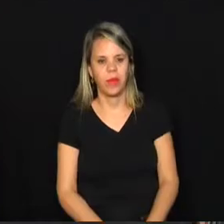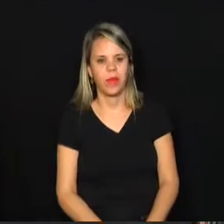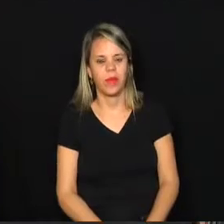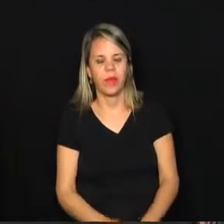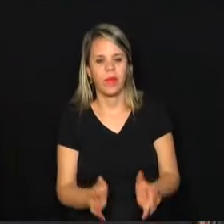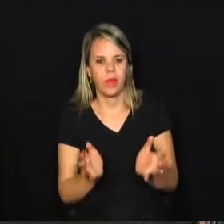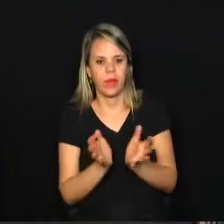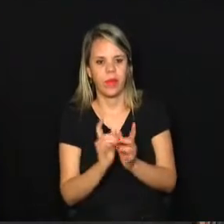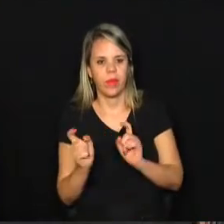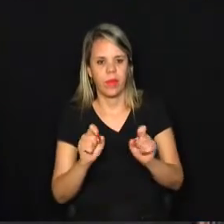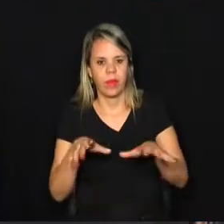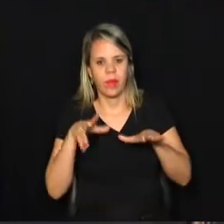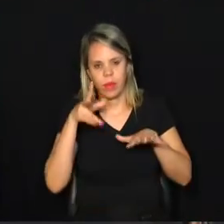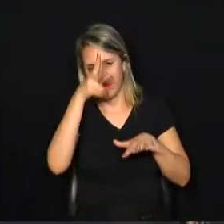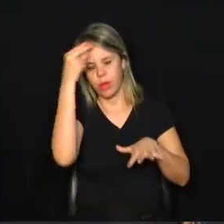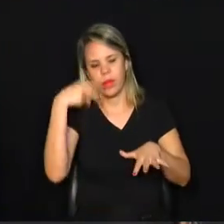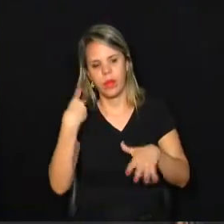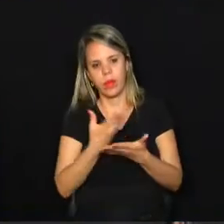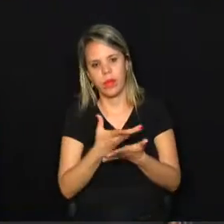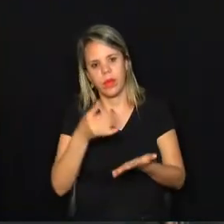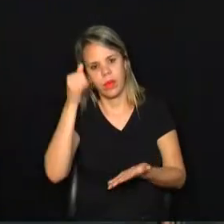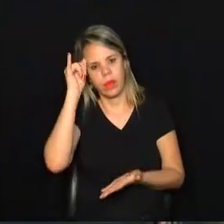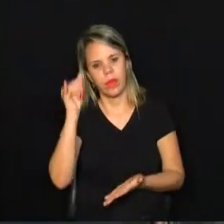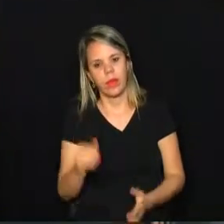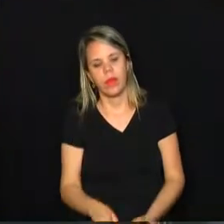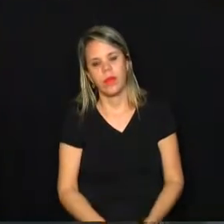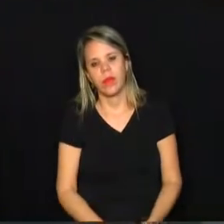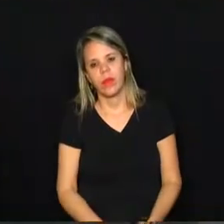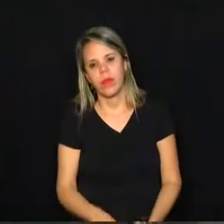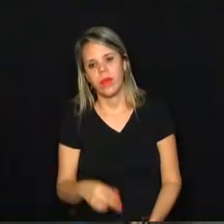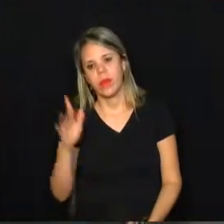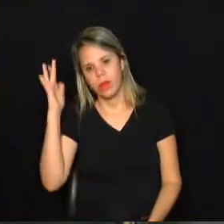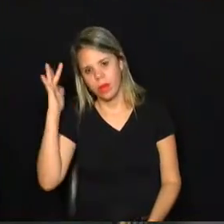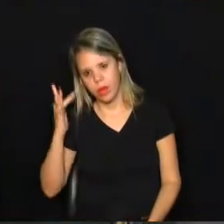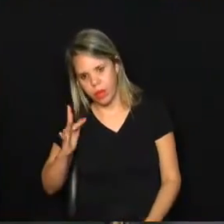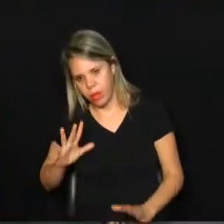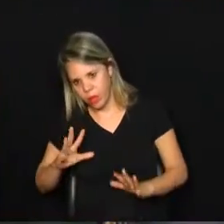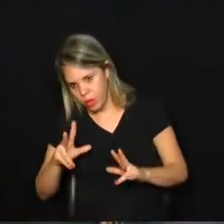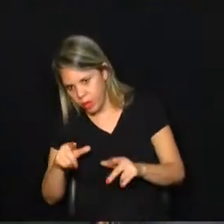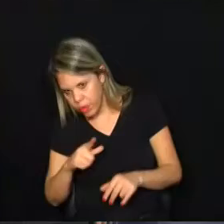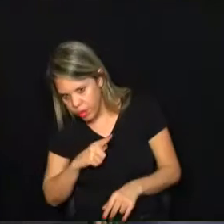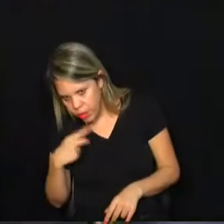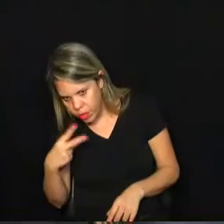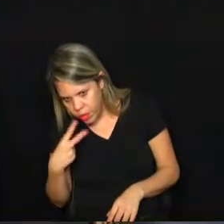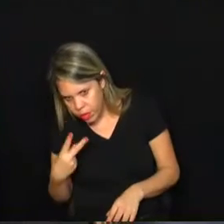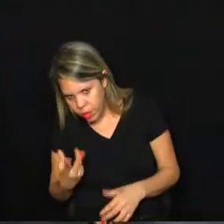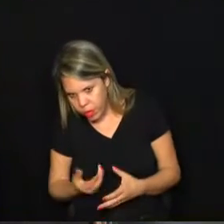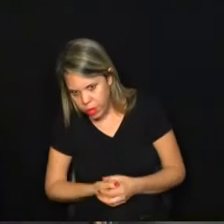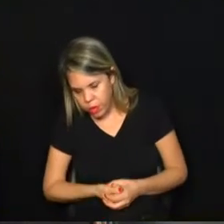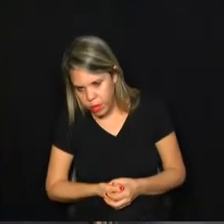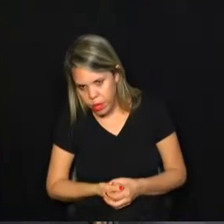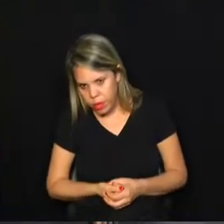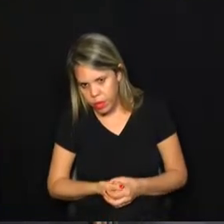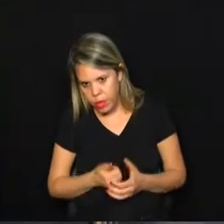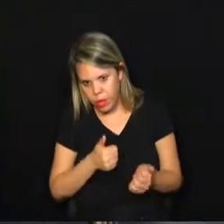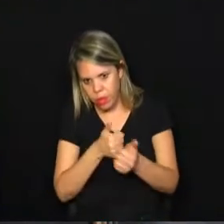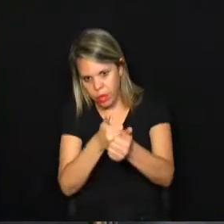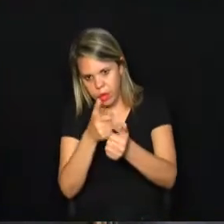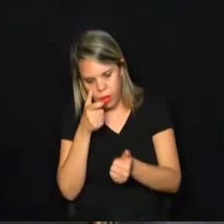essa audiência pública, aos vereadores Paulo Búfalo, Guida Calisto, não sei se tem mais algum vereador